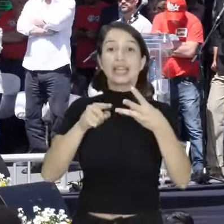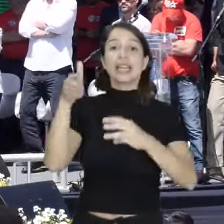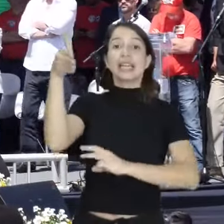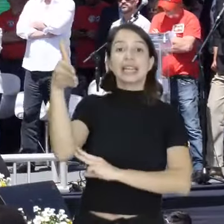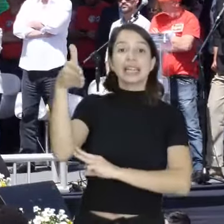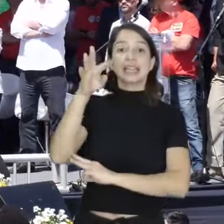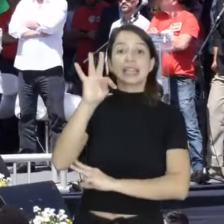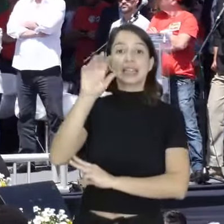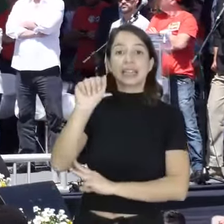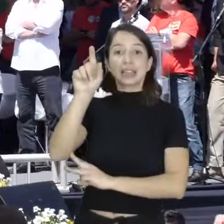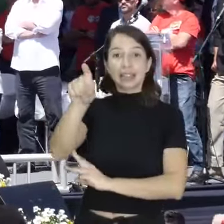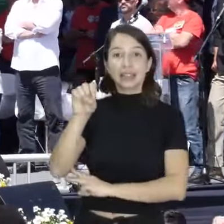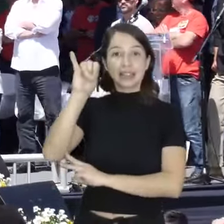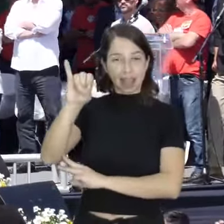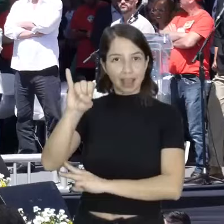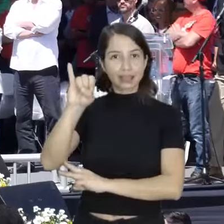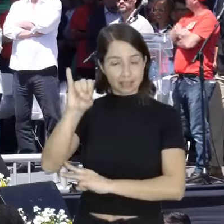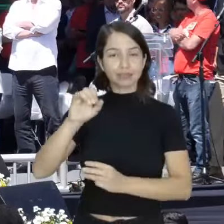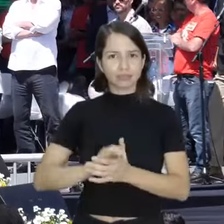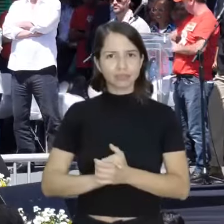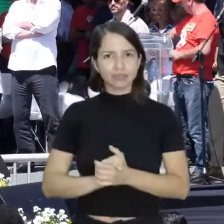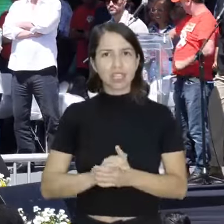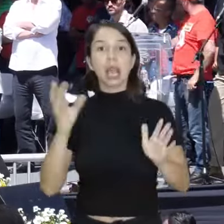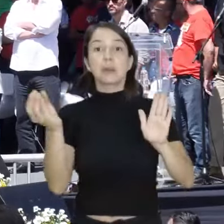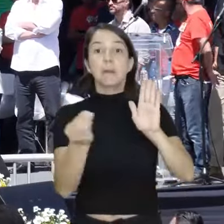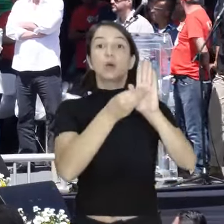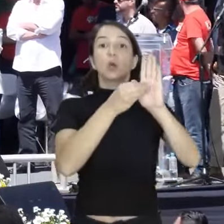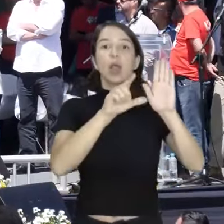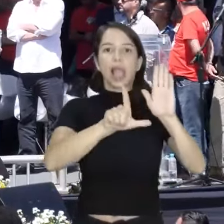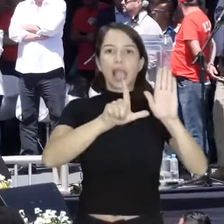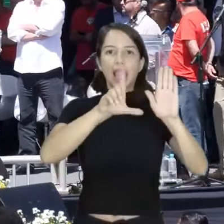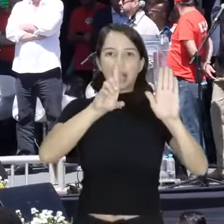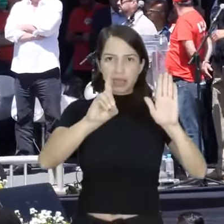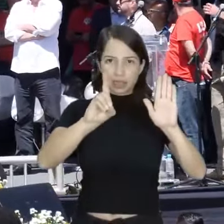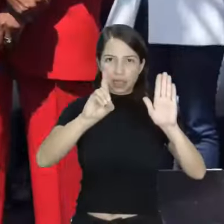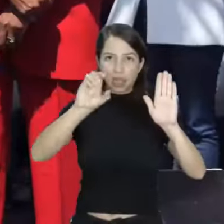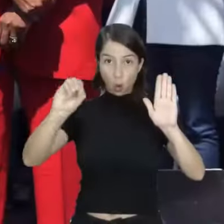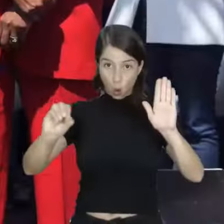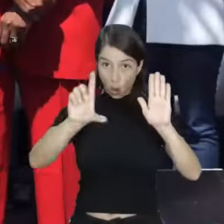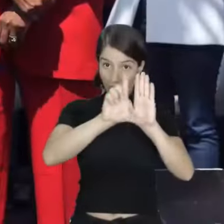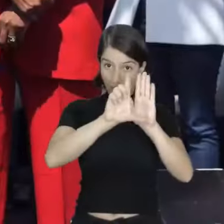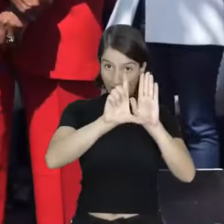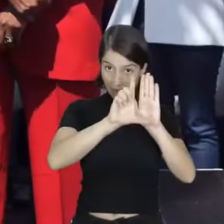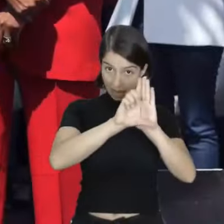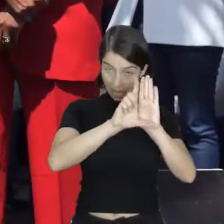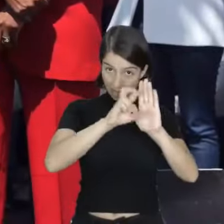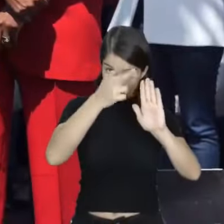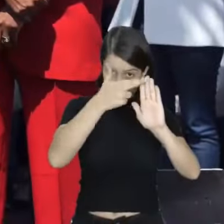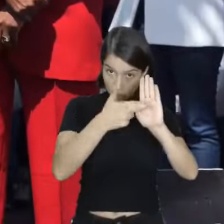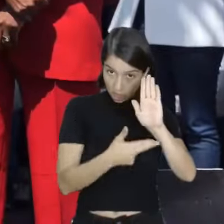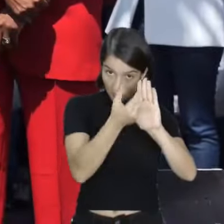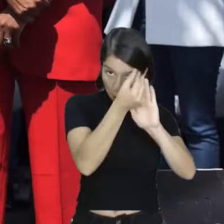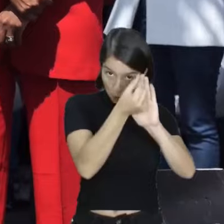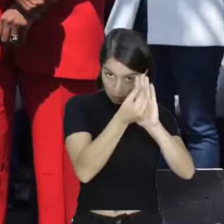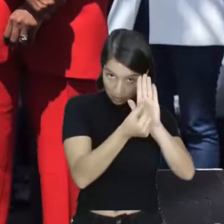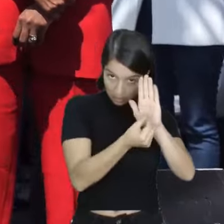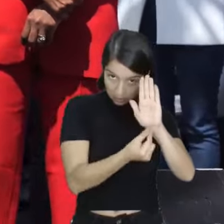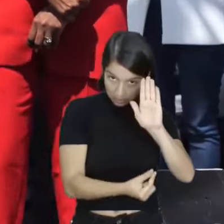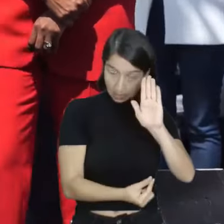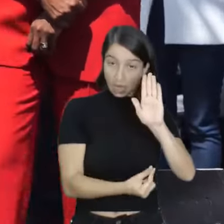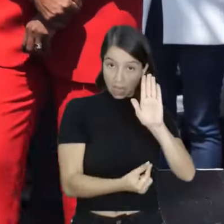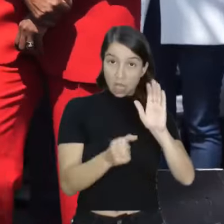Lei de Diretriz Orçamentária que o Poder Executivo manda no mês de agosto para que o Congresso Nacional